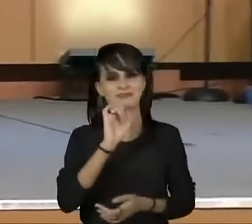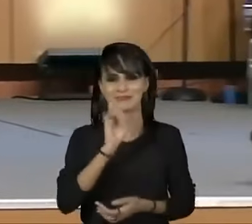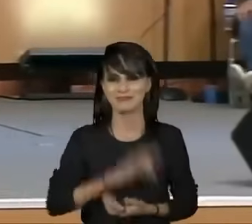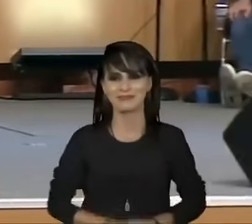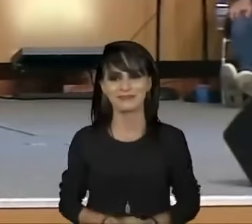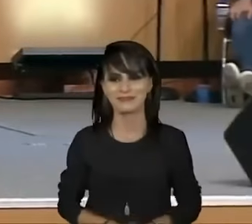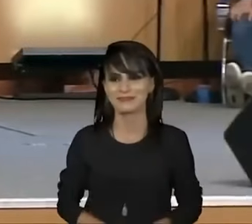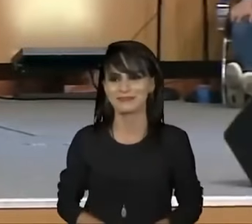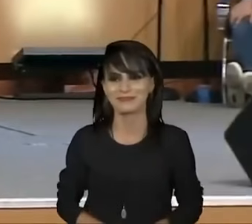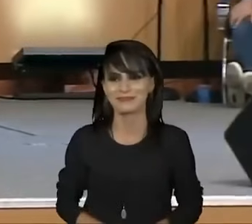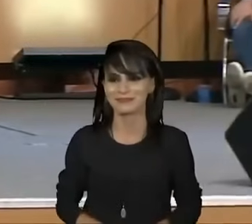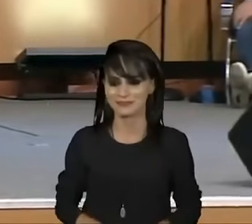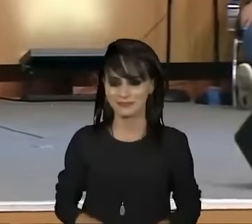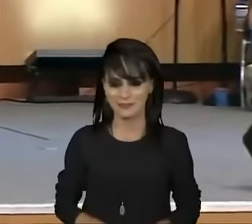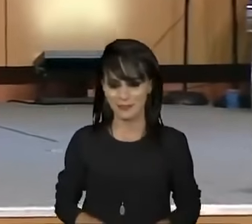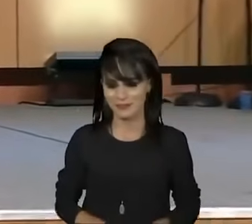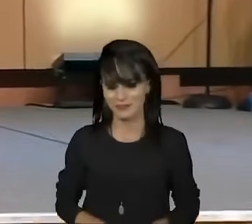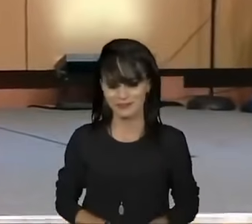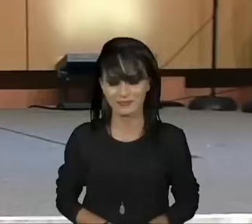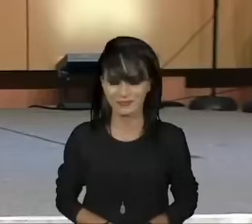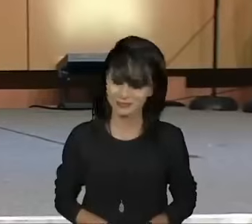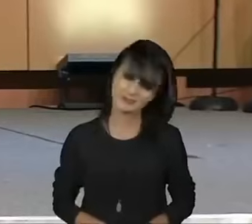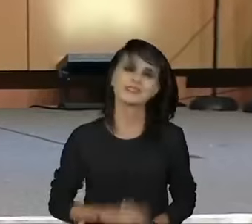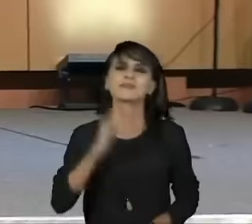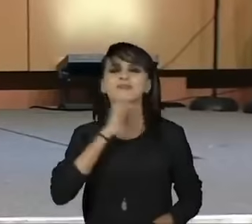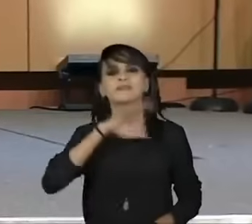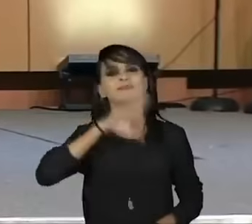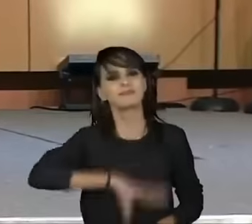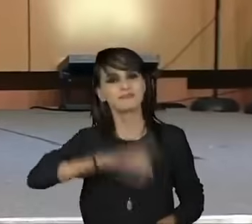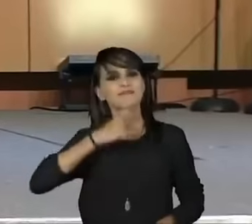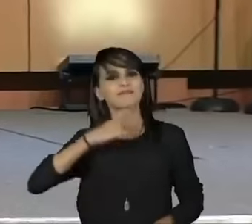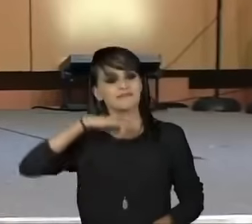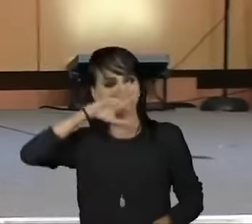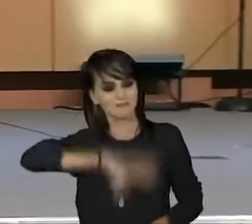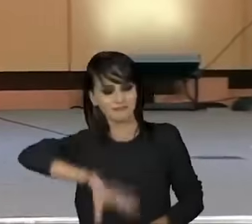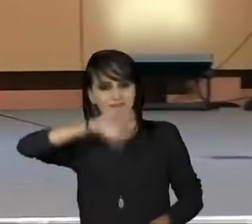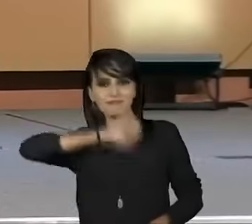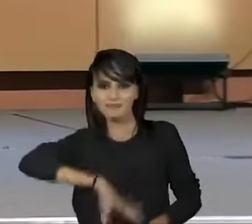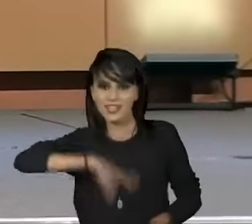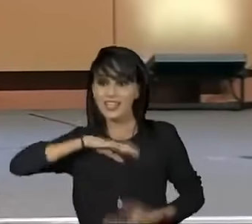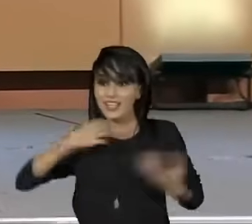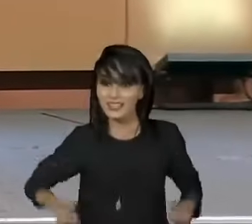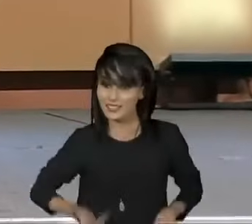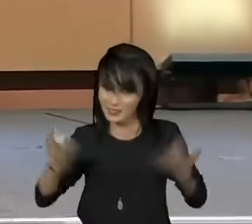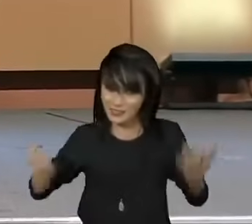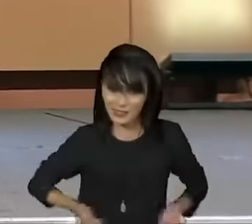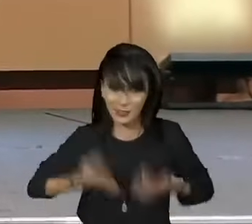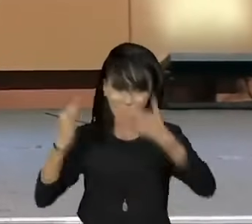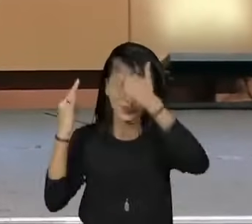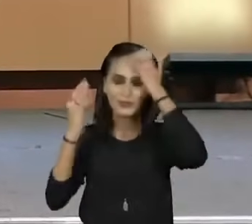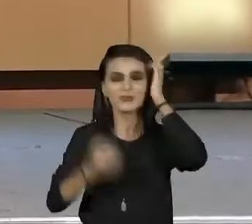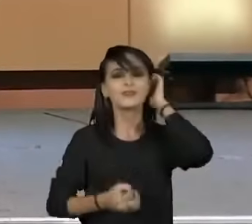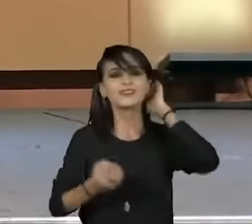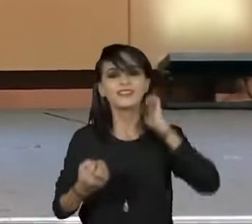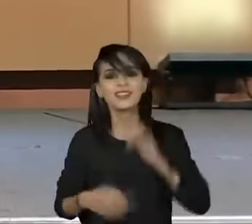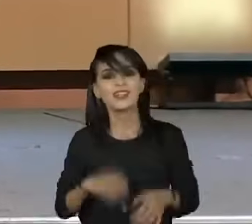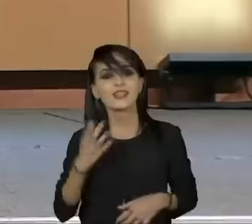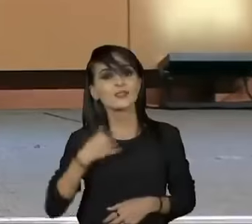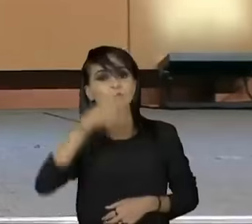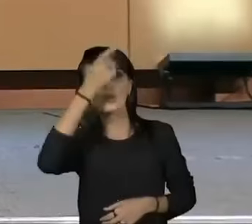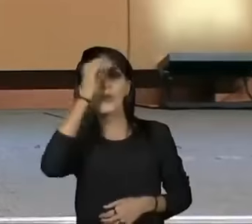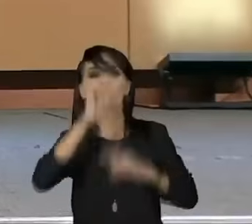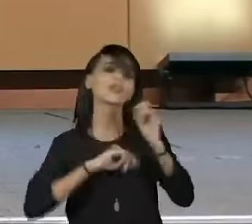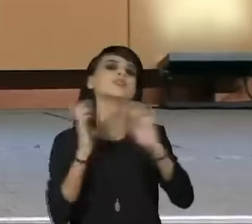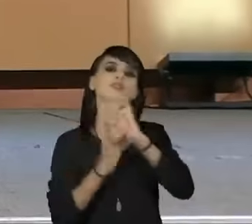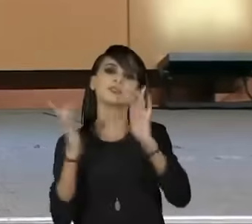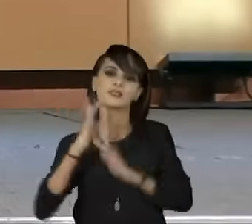mulher com uma hemorragia constante gastando tudo que possuí indo de mó pó ouviu falar